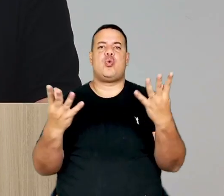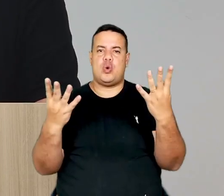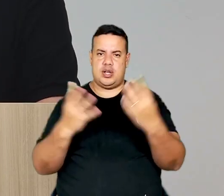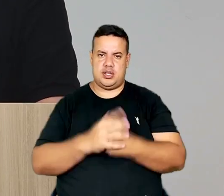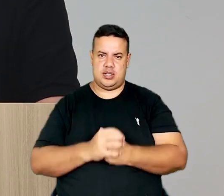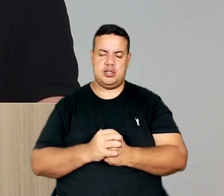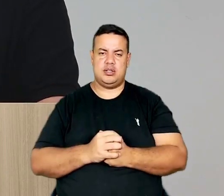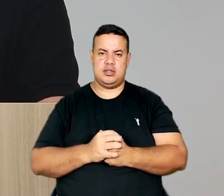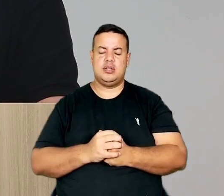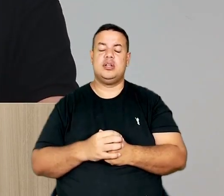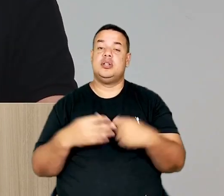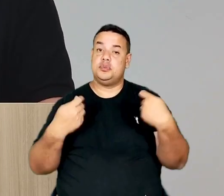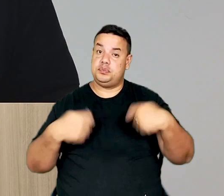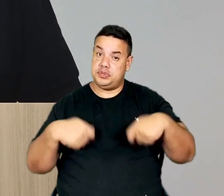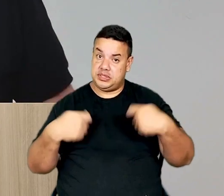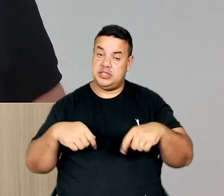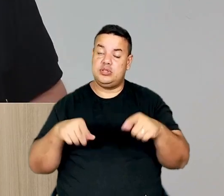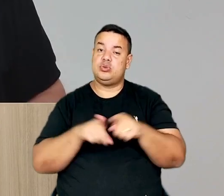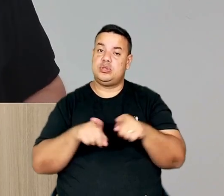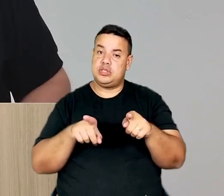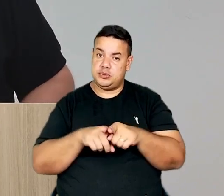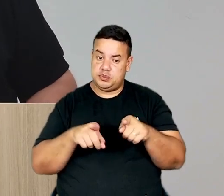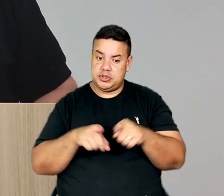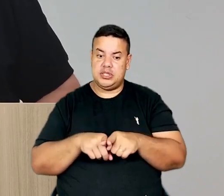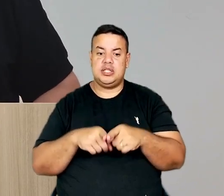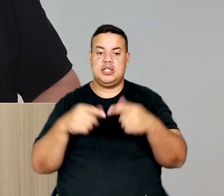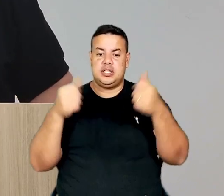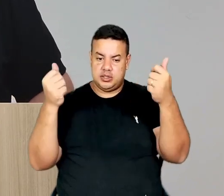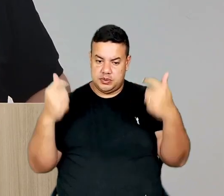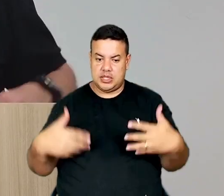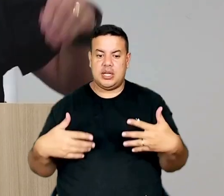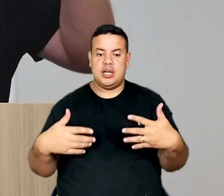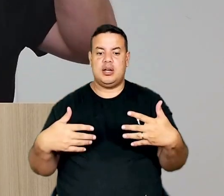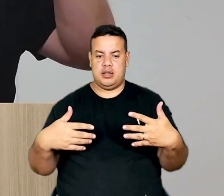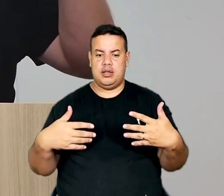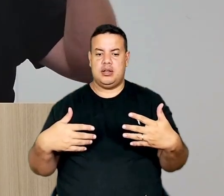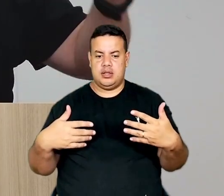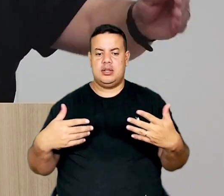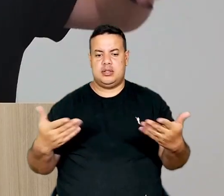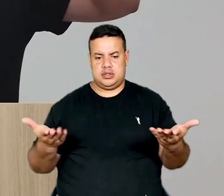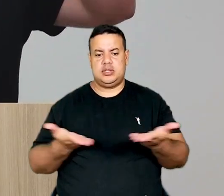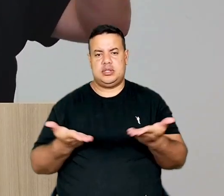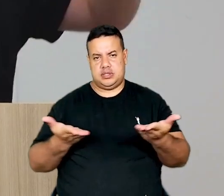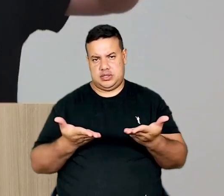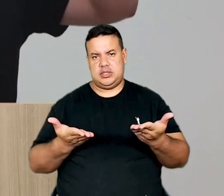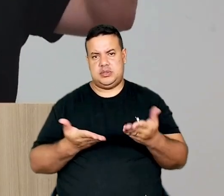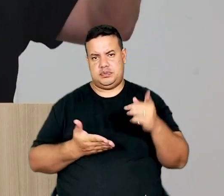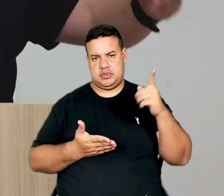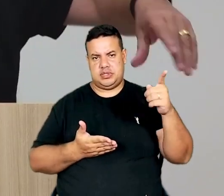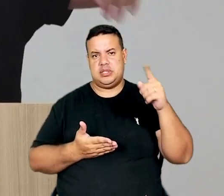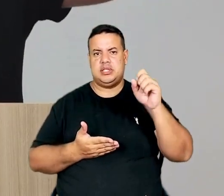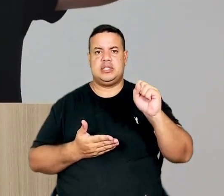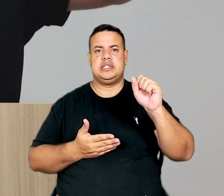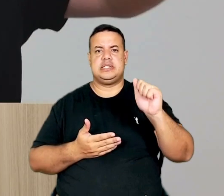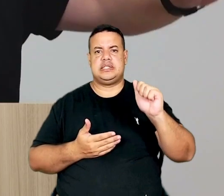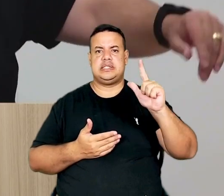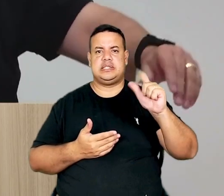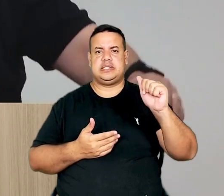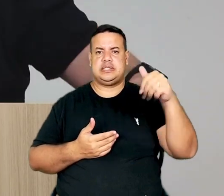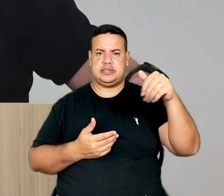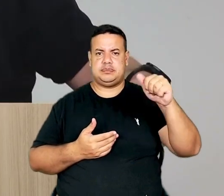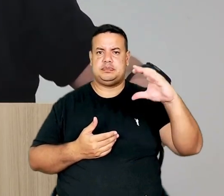Preciso também aqui dizer, Beto, sei que você esteve em Salamanca no final de semana, começou as obras de restauração,